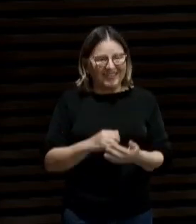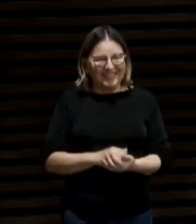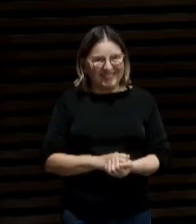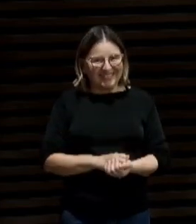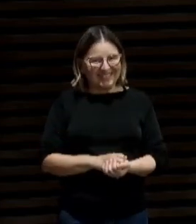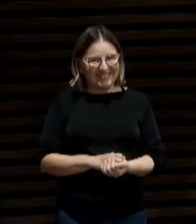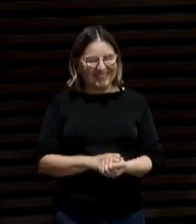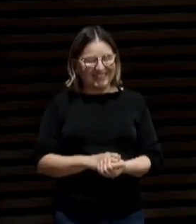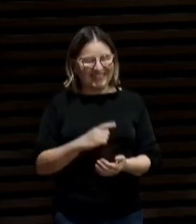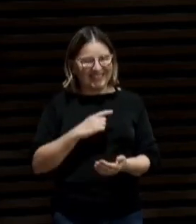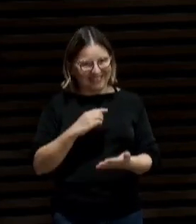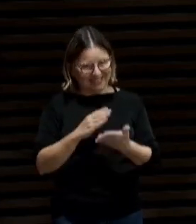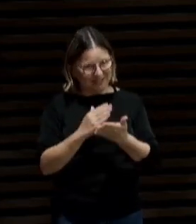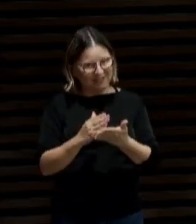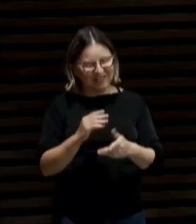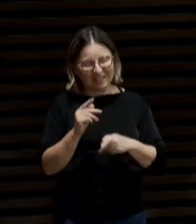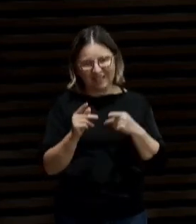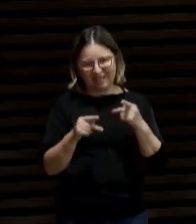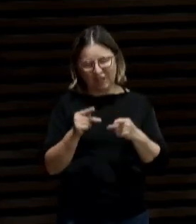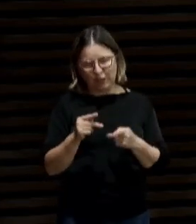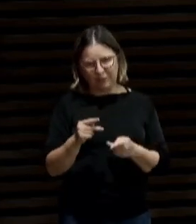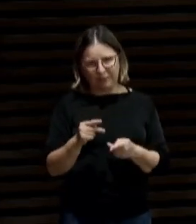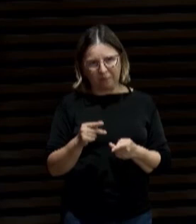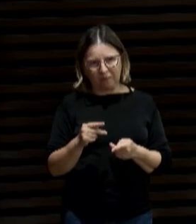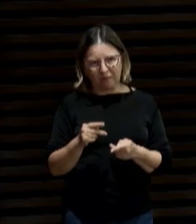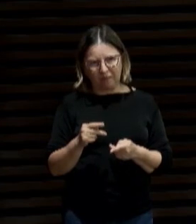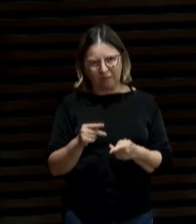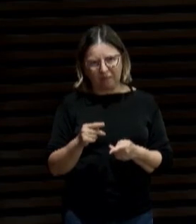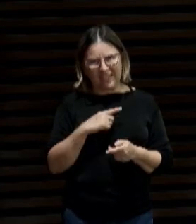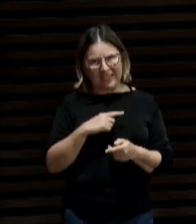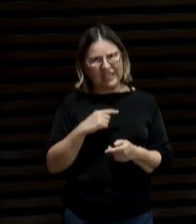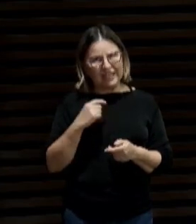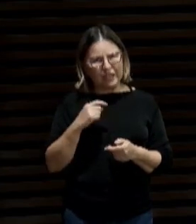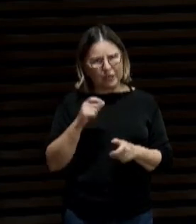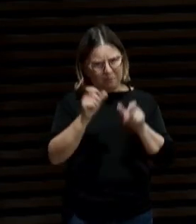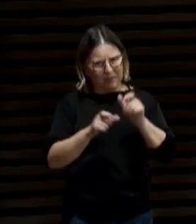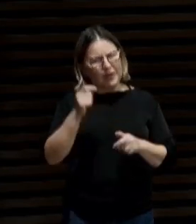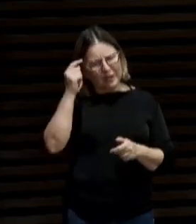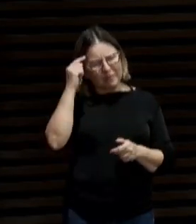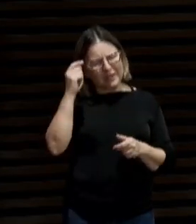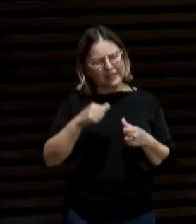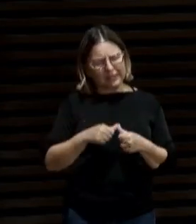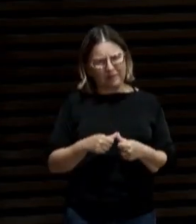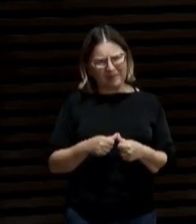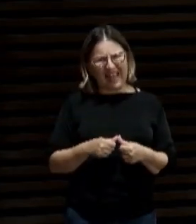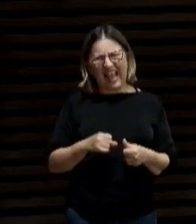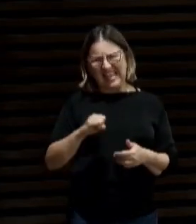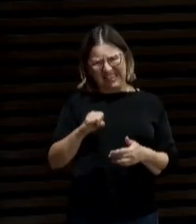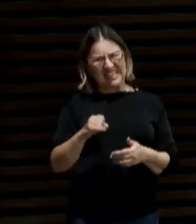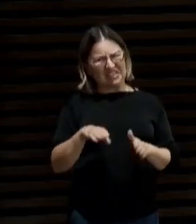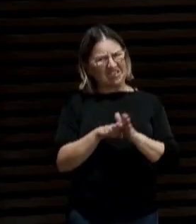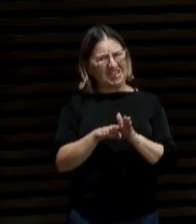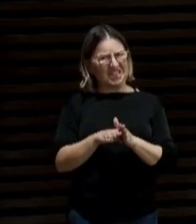Tem muitos que dizem assim, e agora, tem gente pensando assim aqui e agora. Se eu chegar lá, para mim tá bom.